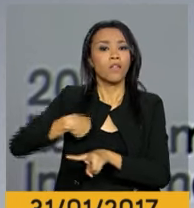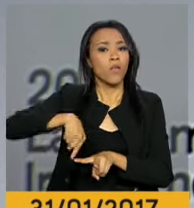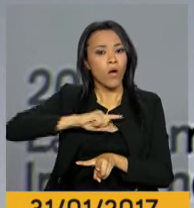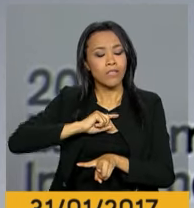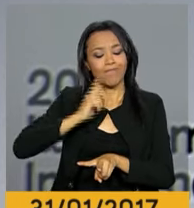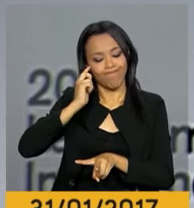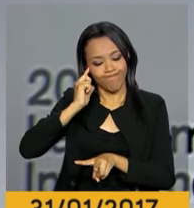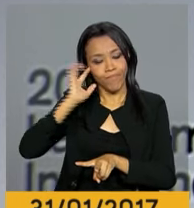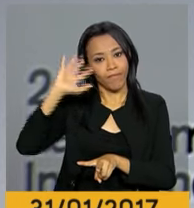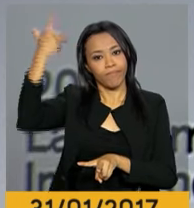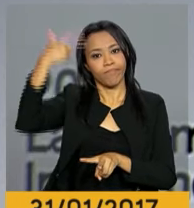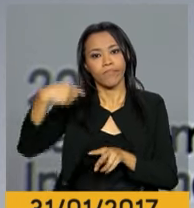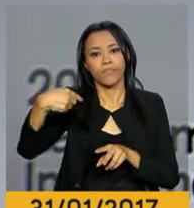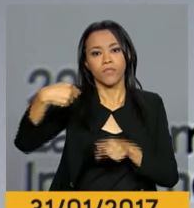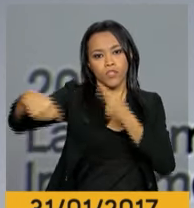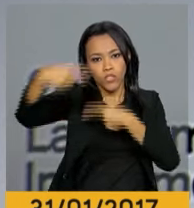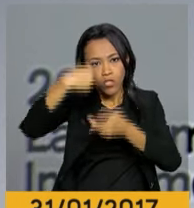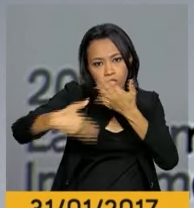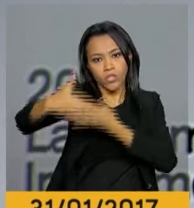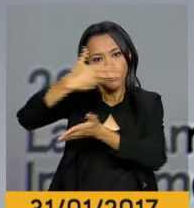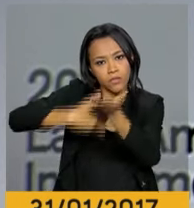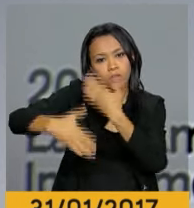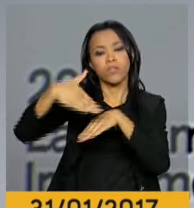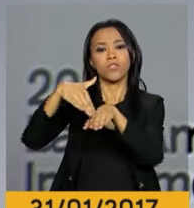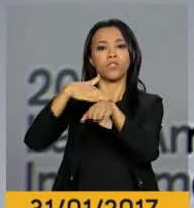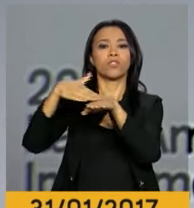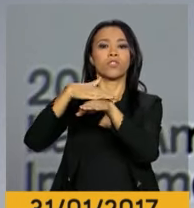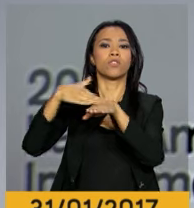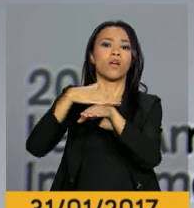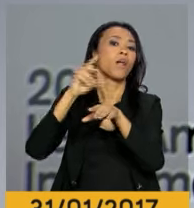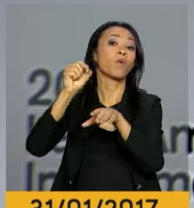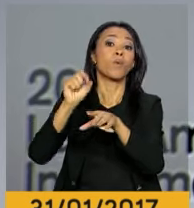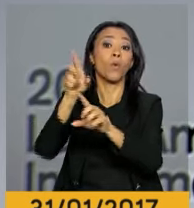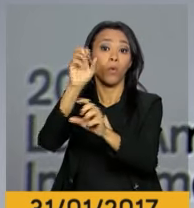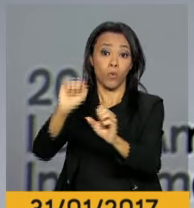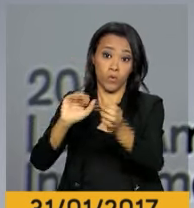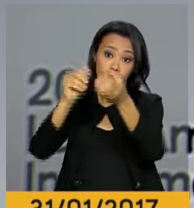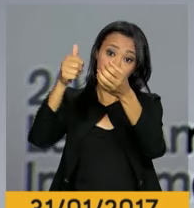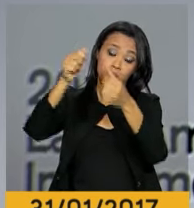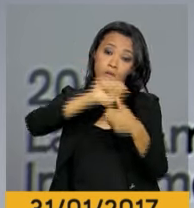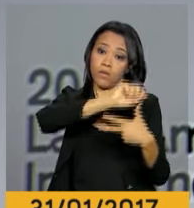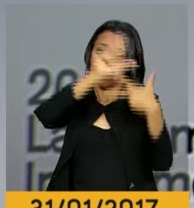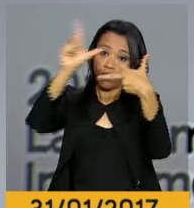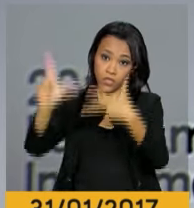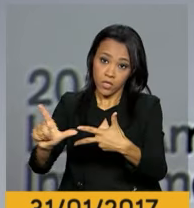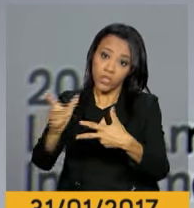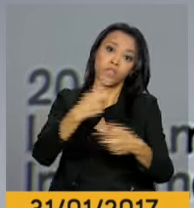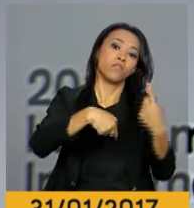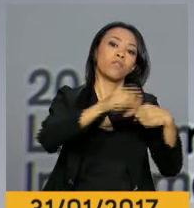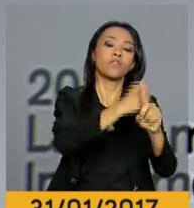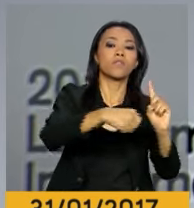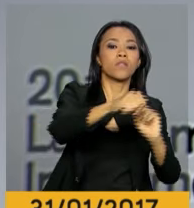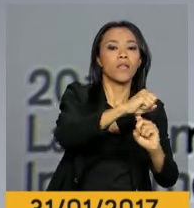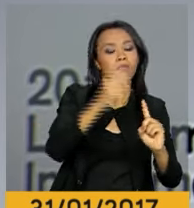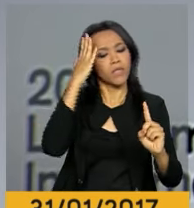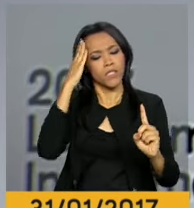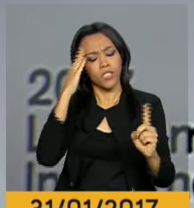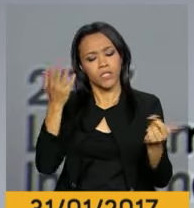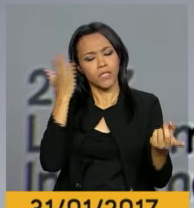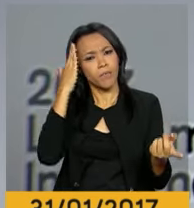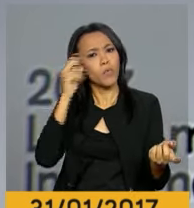diálogo com o legislativo e com a sociedade traçar diagnósticos realistas dos problemas do